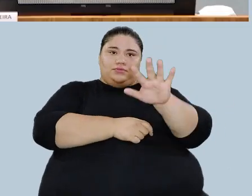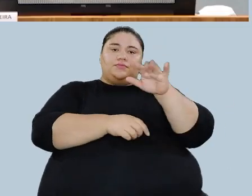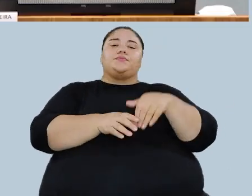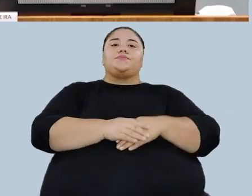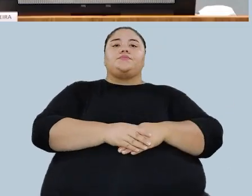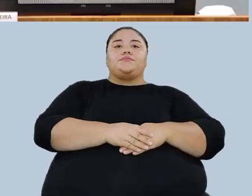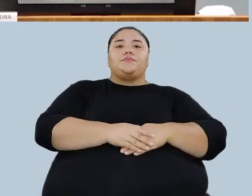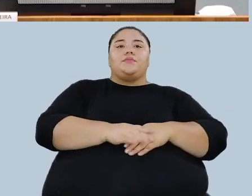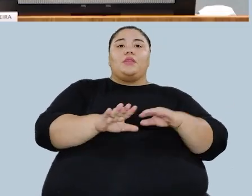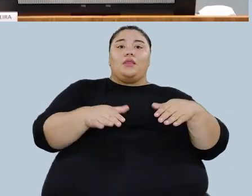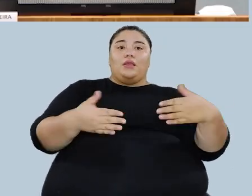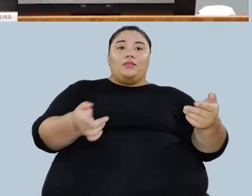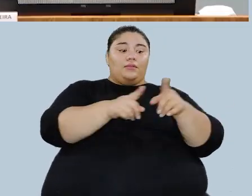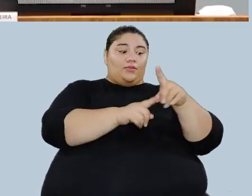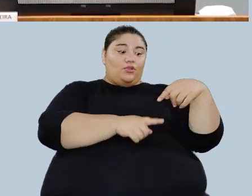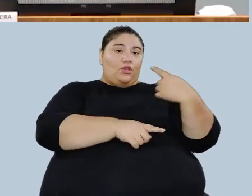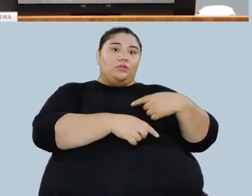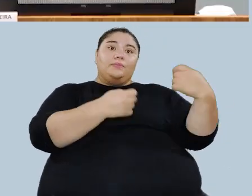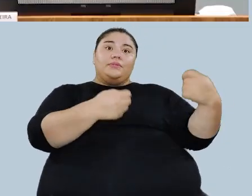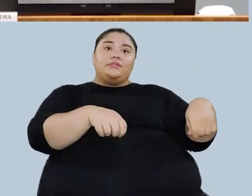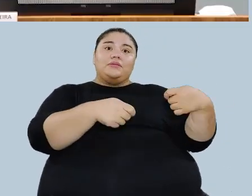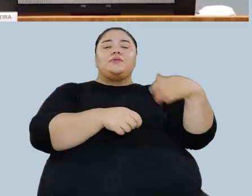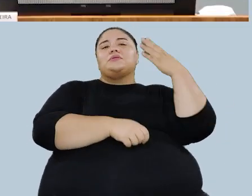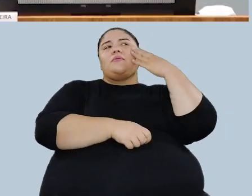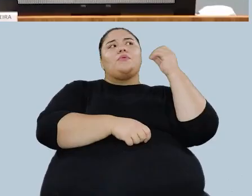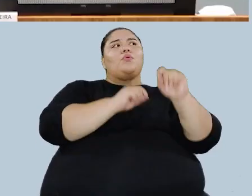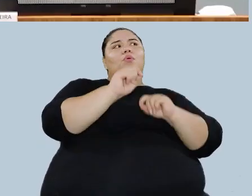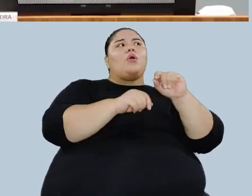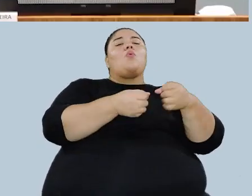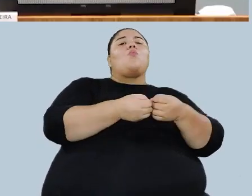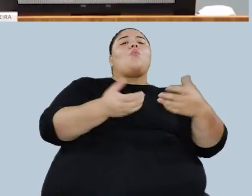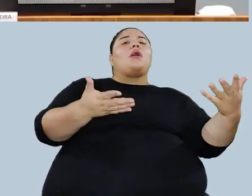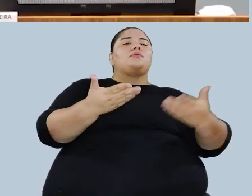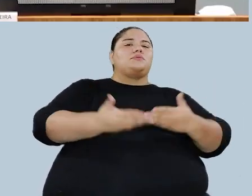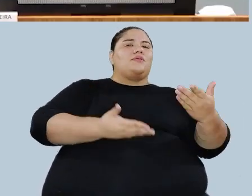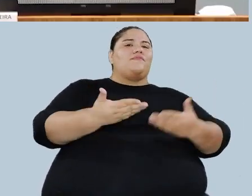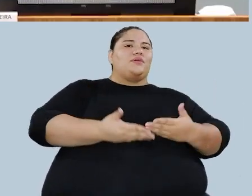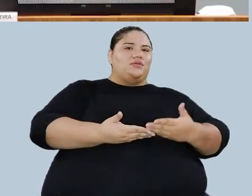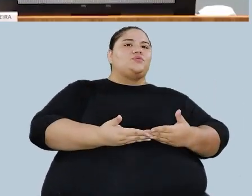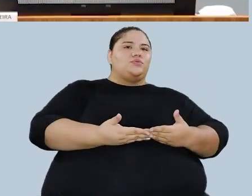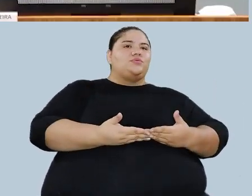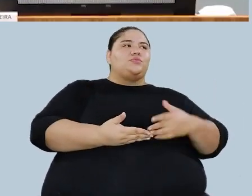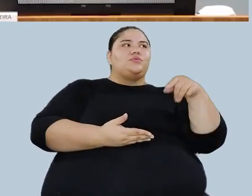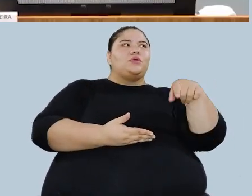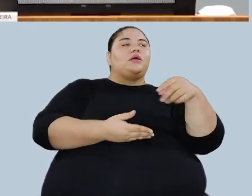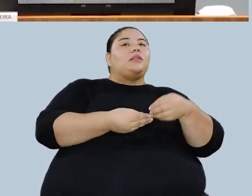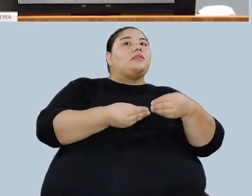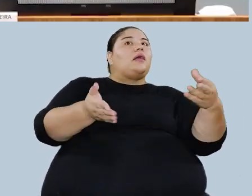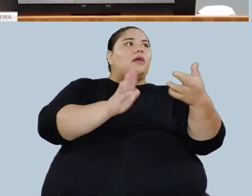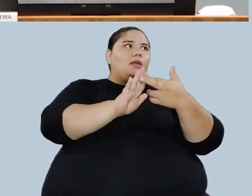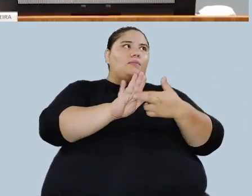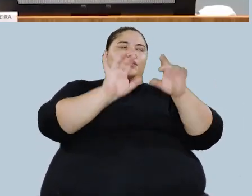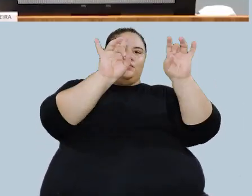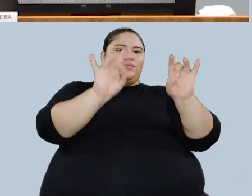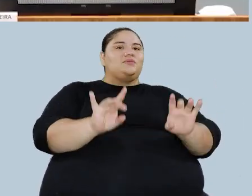nacional. E aí, nós precisaríamos saber quais seriam esses serviços que estão submetidos a esse